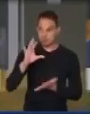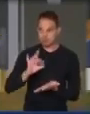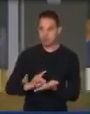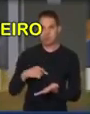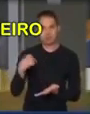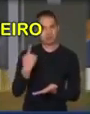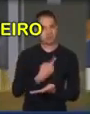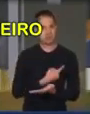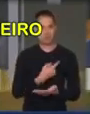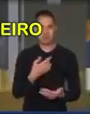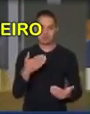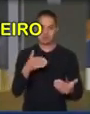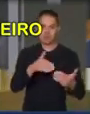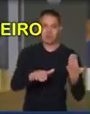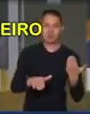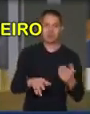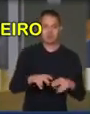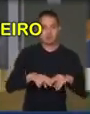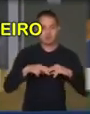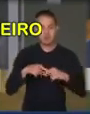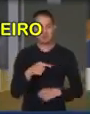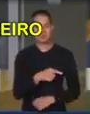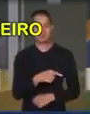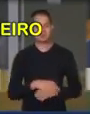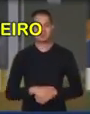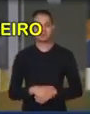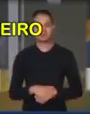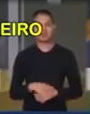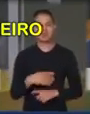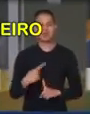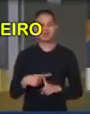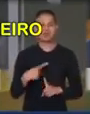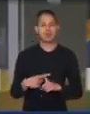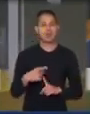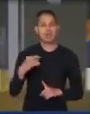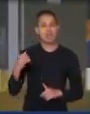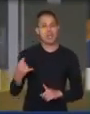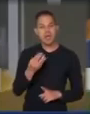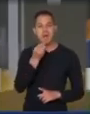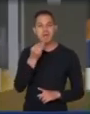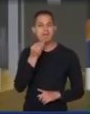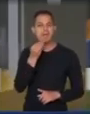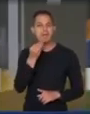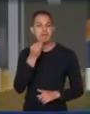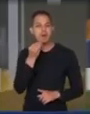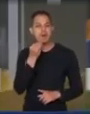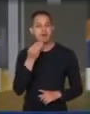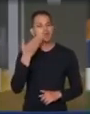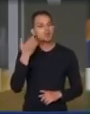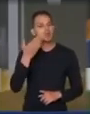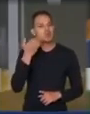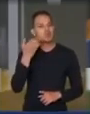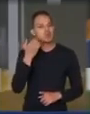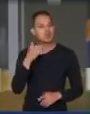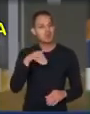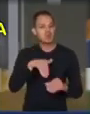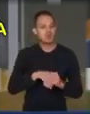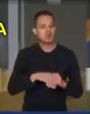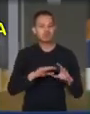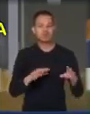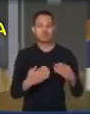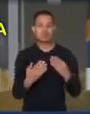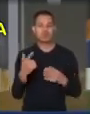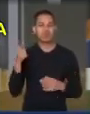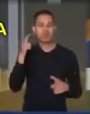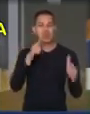comissão por isso, pelo uso político eleitoreiro que estão querendo fazer com essa comissão. Se